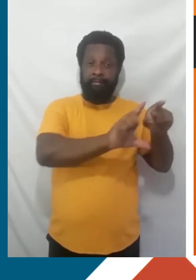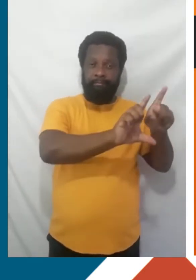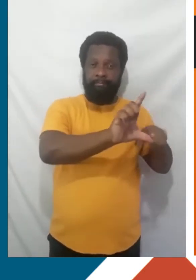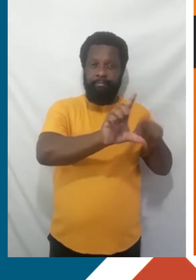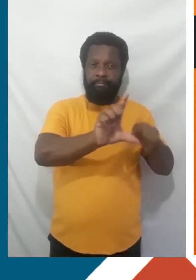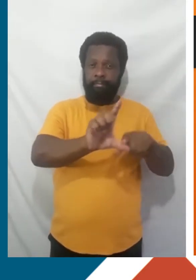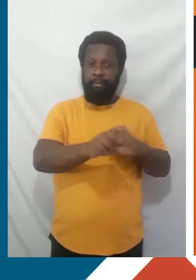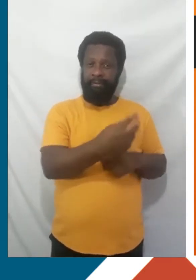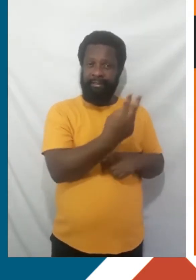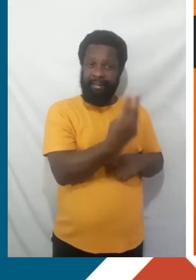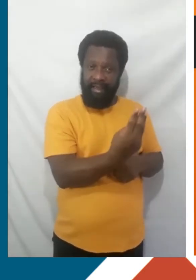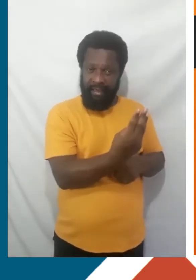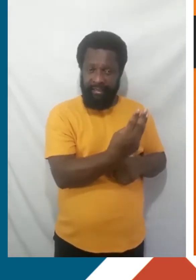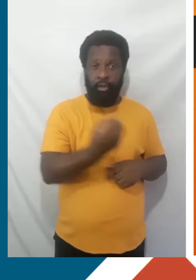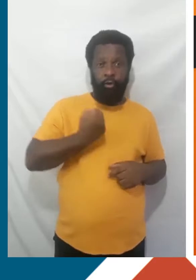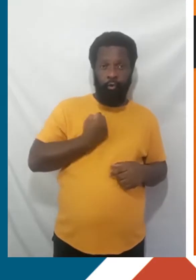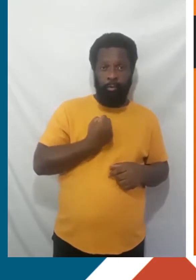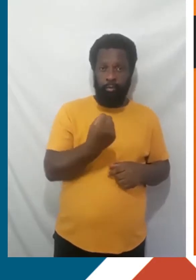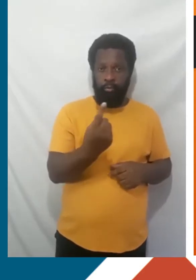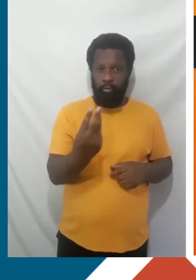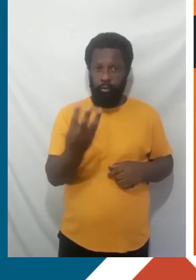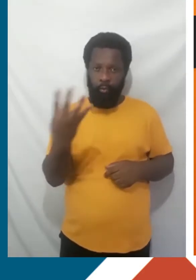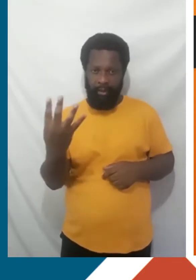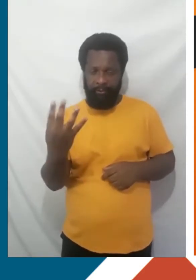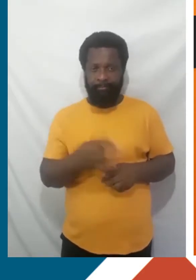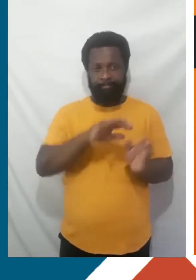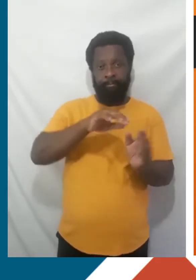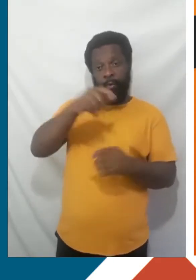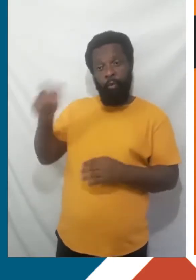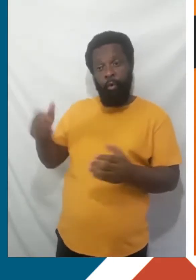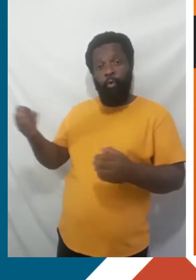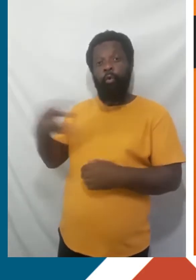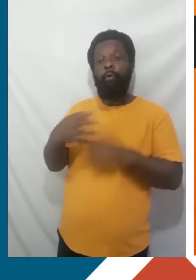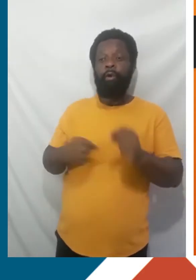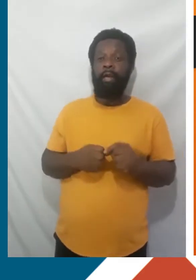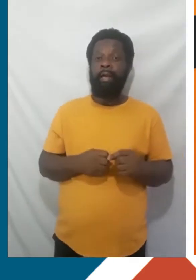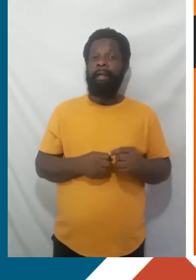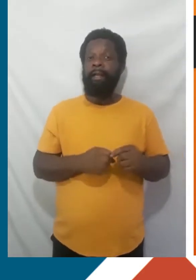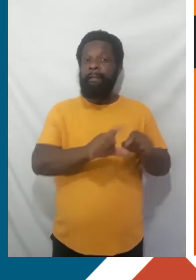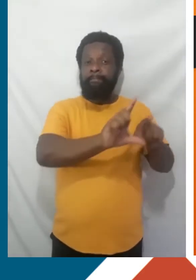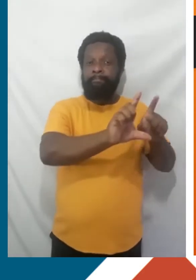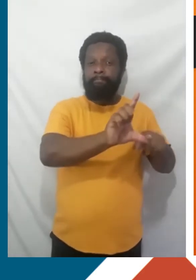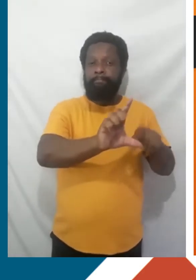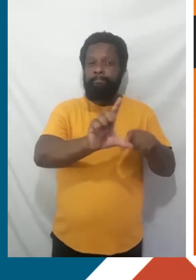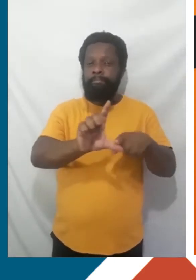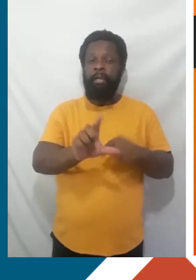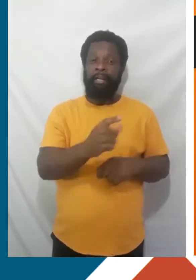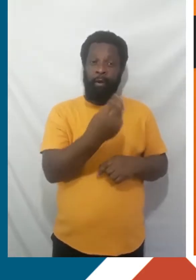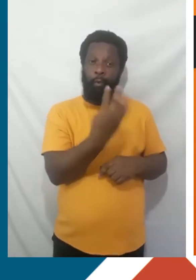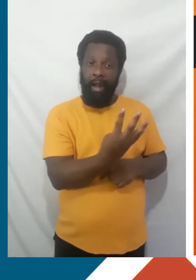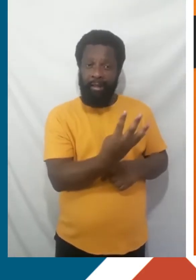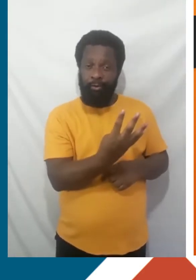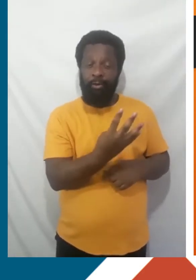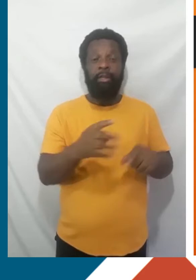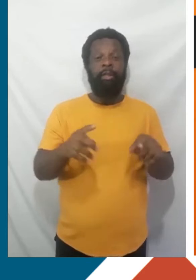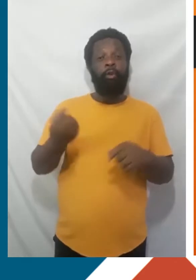de 3 letras e 4 dígitos, e o sistema atual, composto de 4 letras e